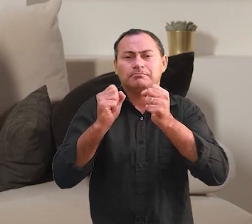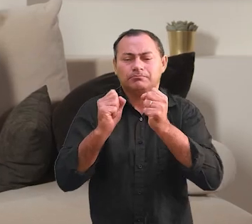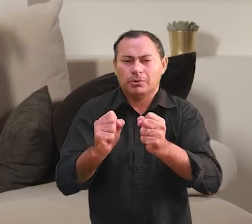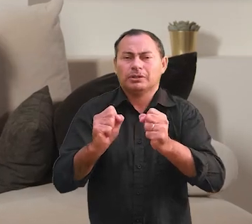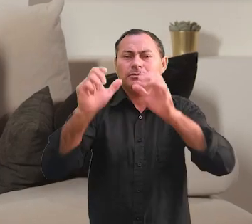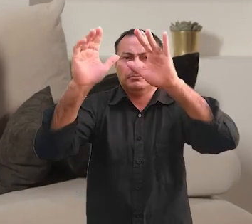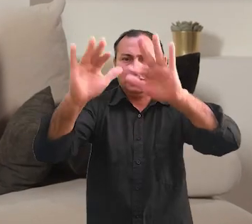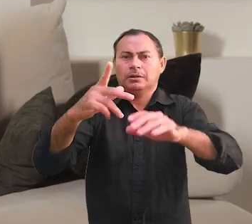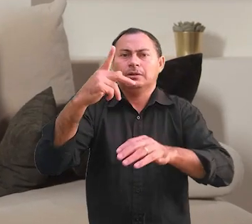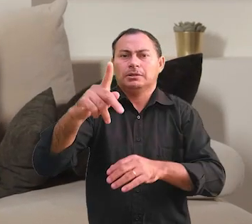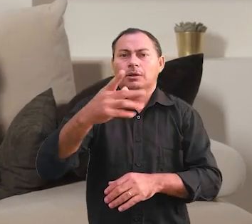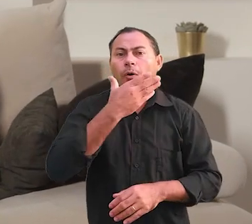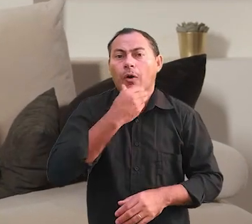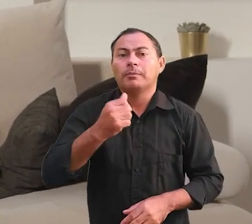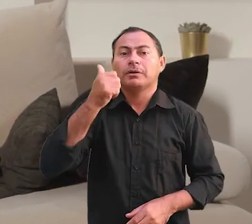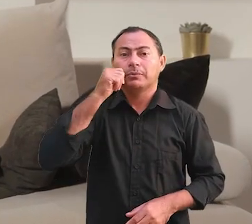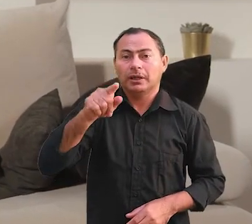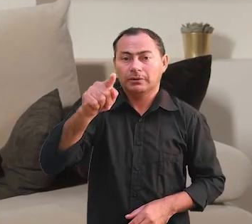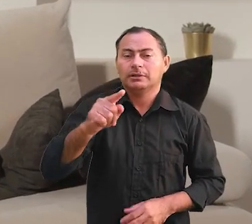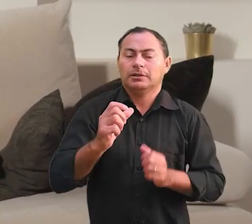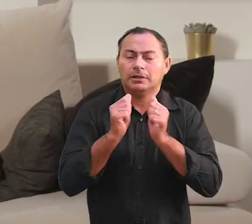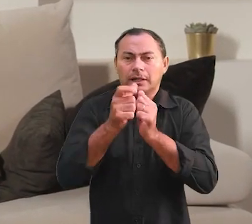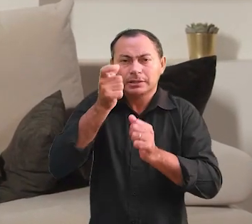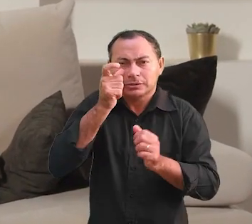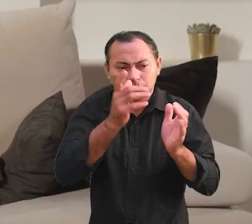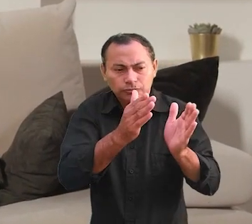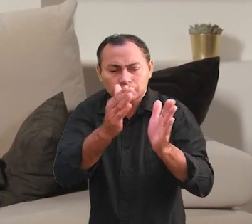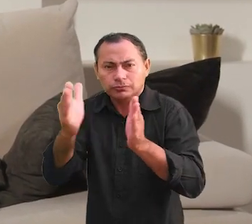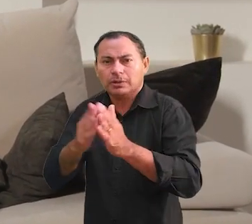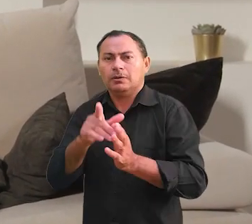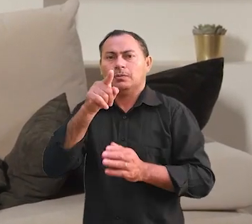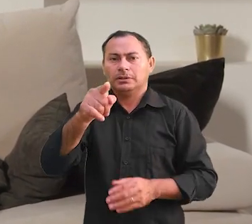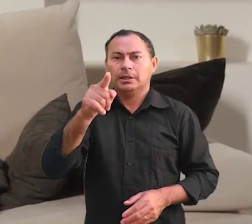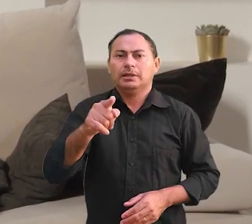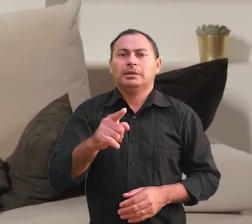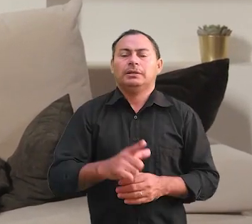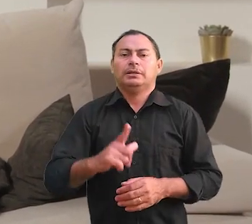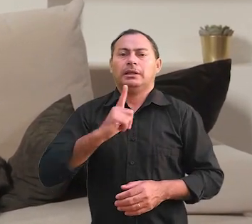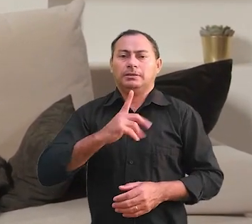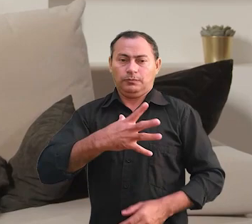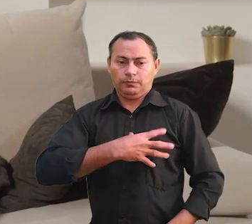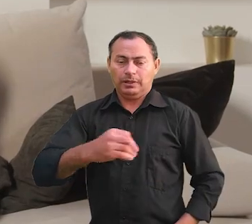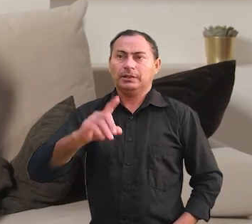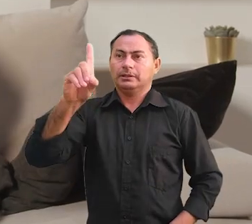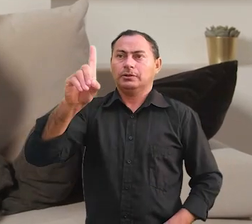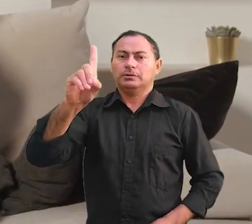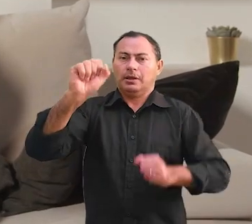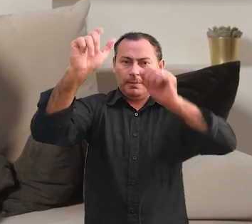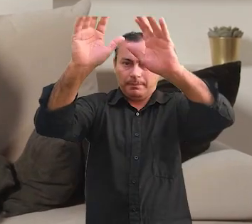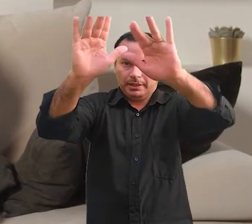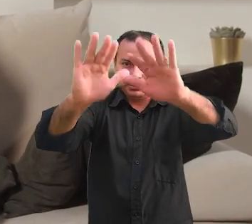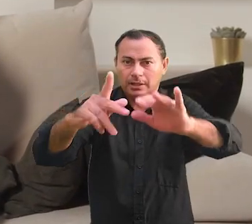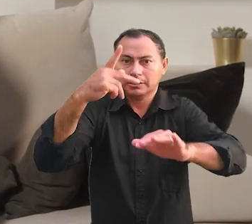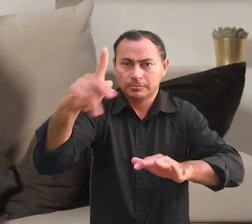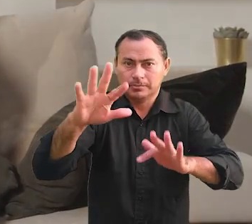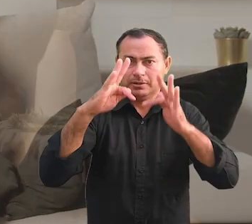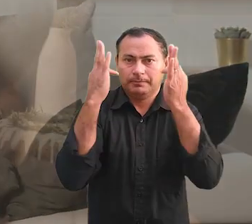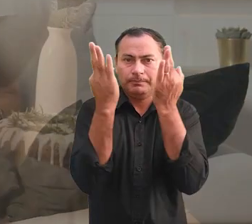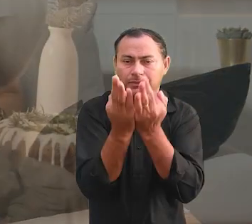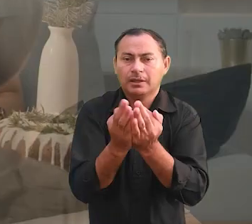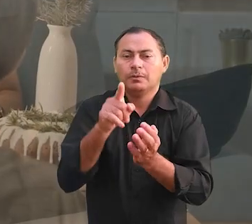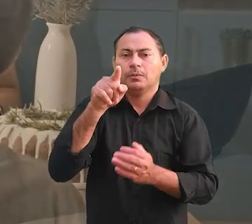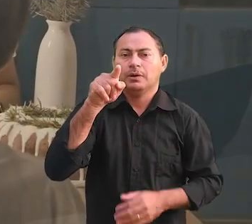grandemente o seu homem você é mulher que nos acompanhou vocês que têm filhos que Deus possa abençoar